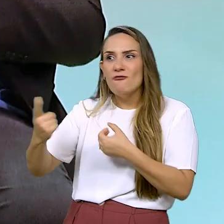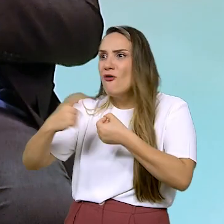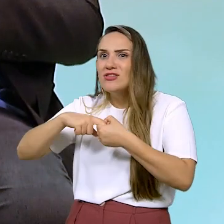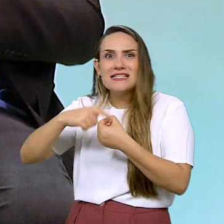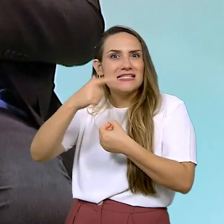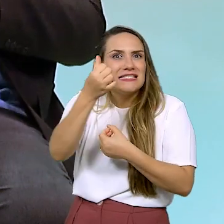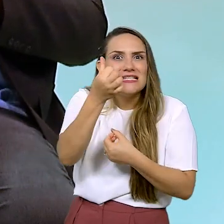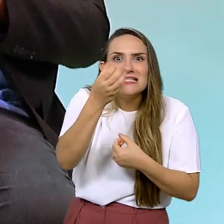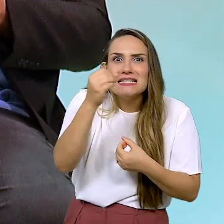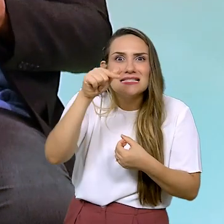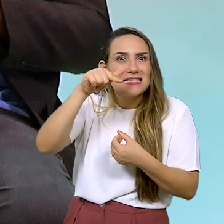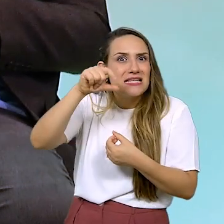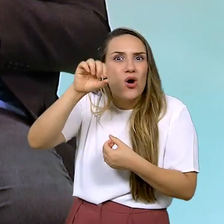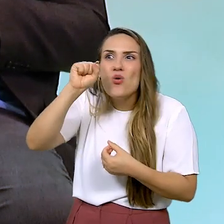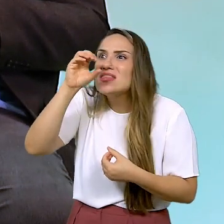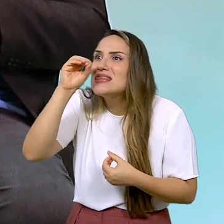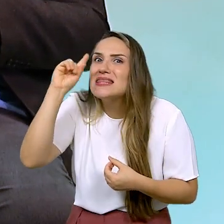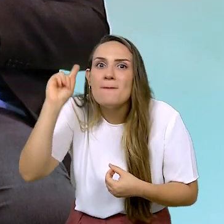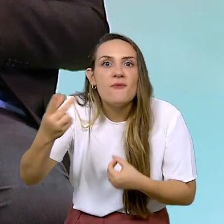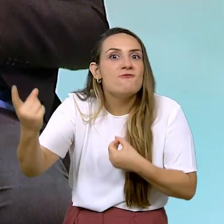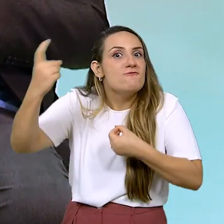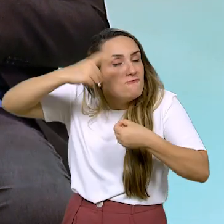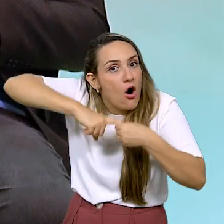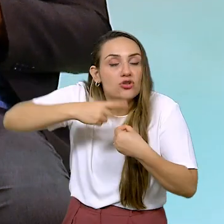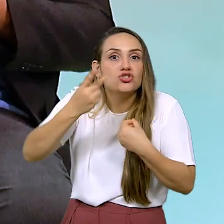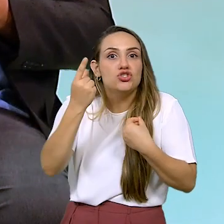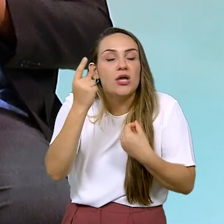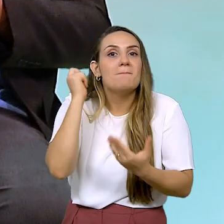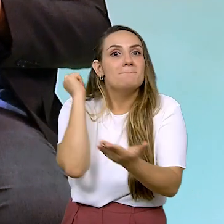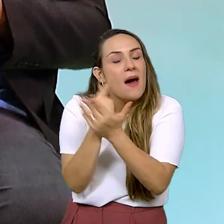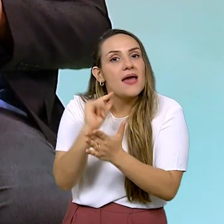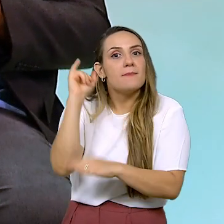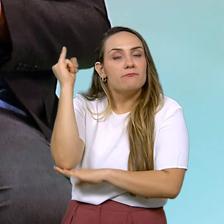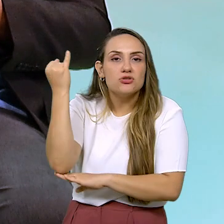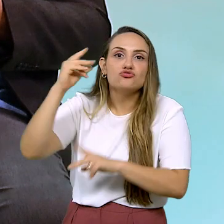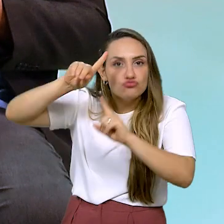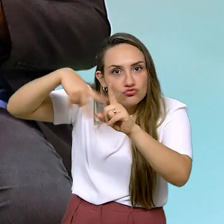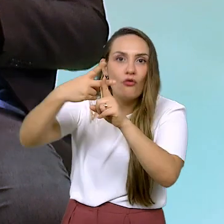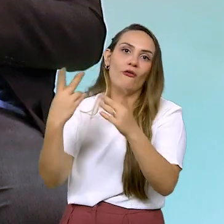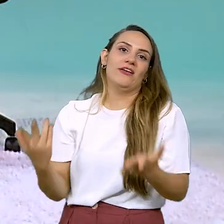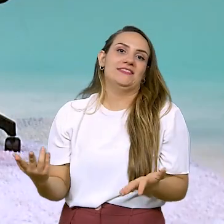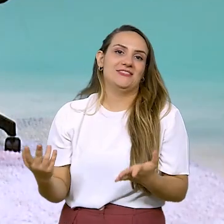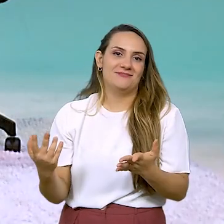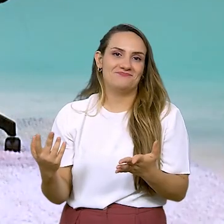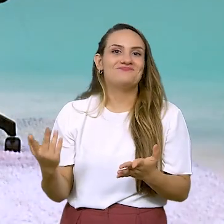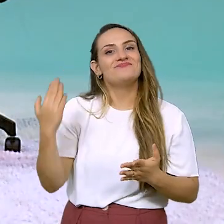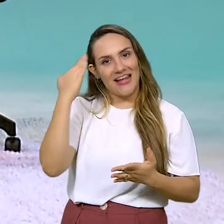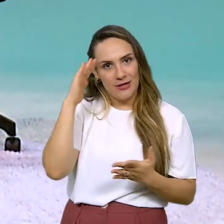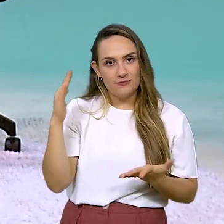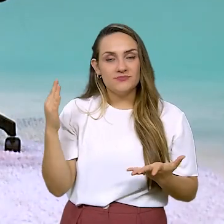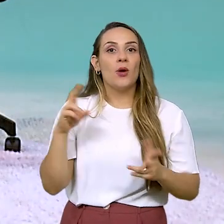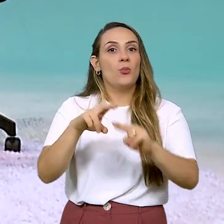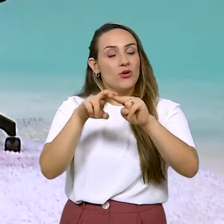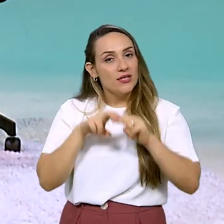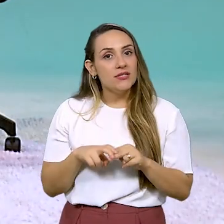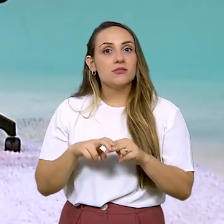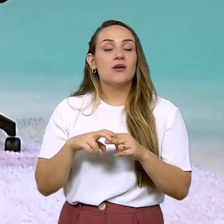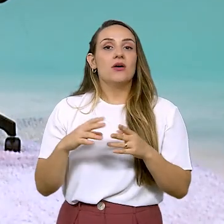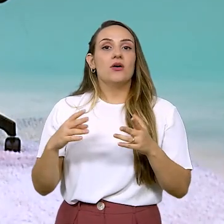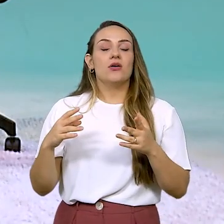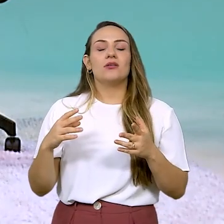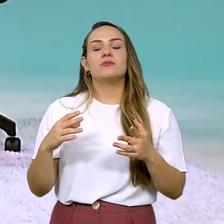Não é incomum toda essa quantia de dinheiro sendo paga de modo indevida. Então, em cima disso,